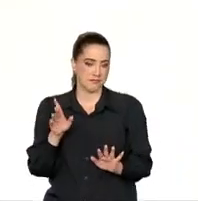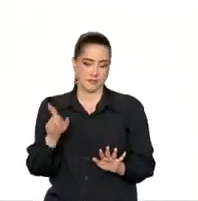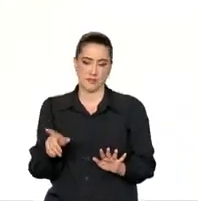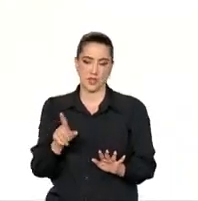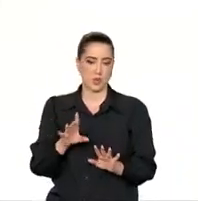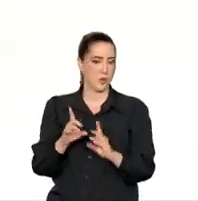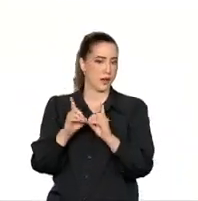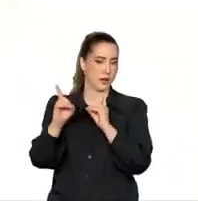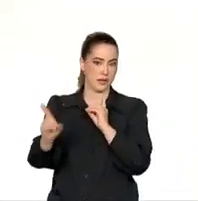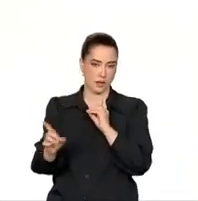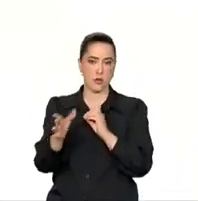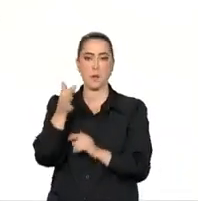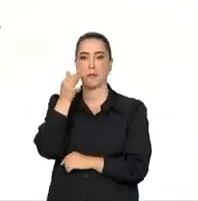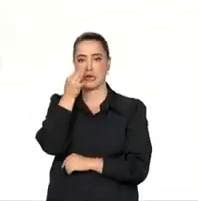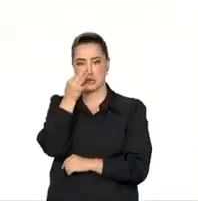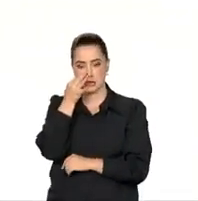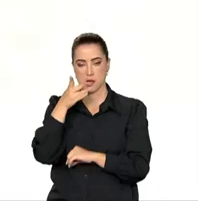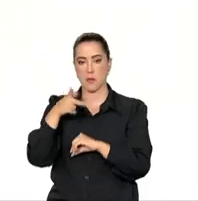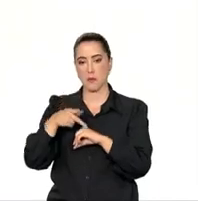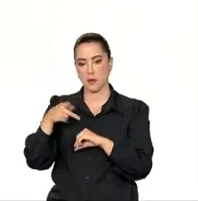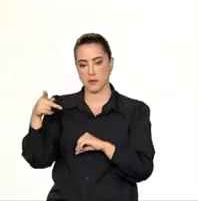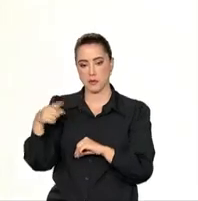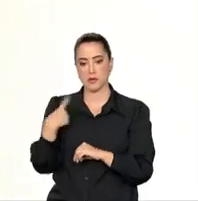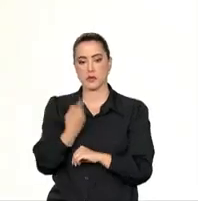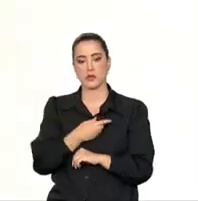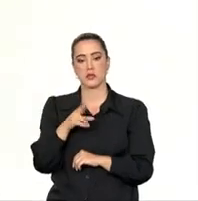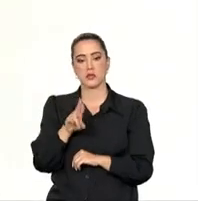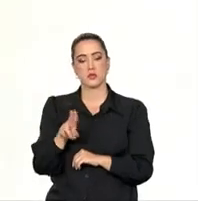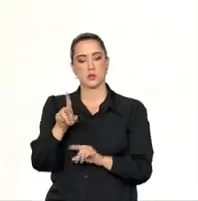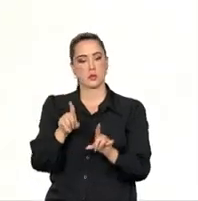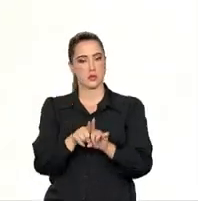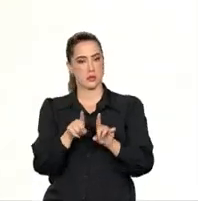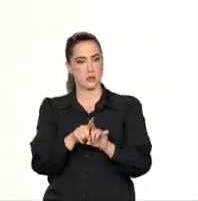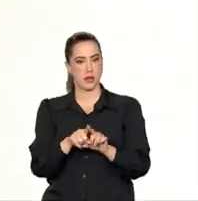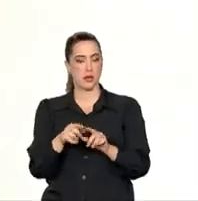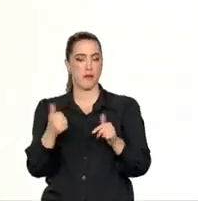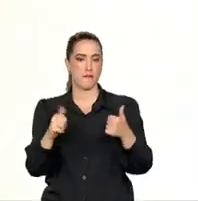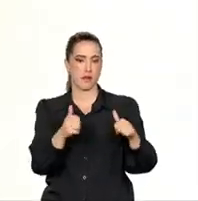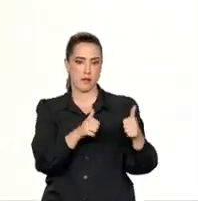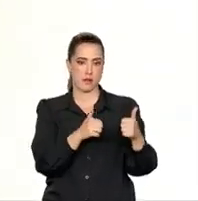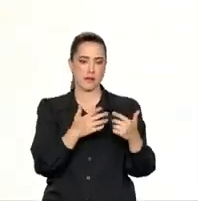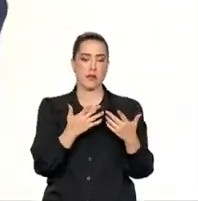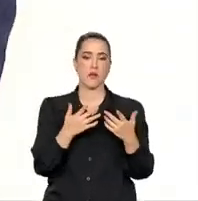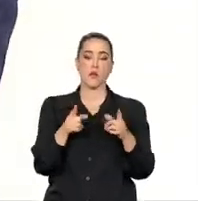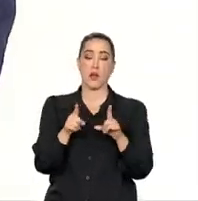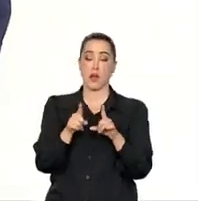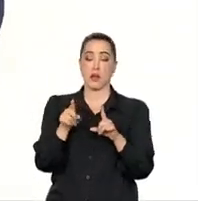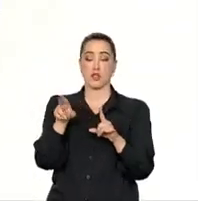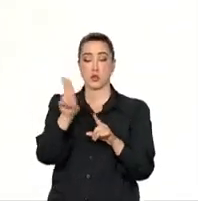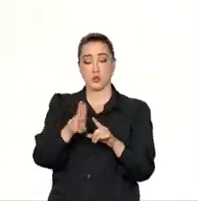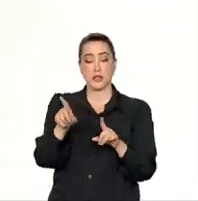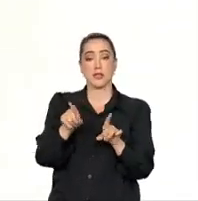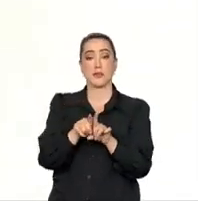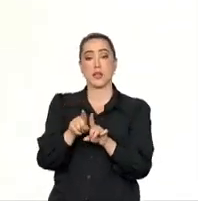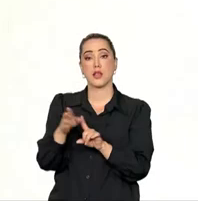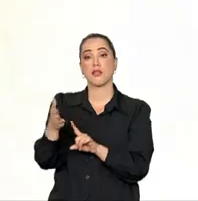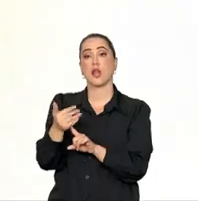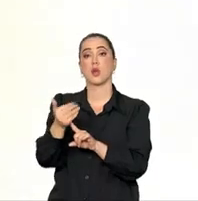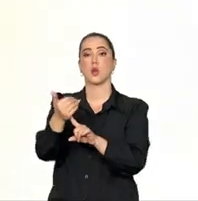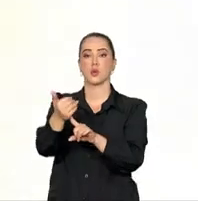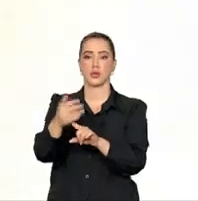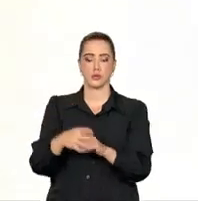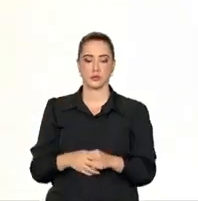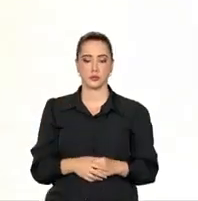à distância, é presencial, a gente usa também a mediação tecnológica. Eu